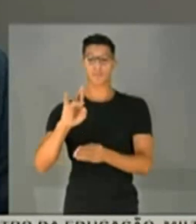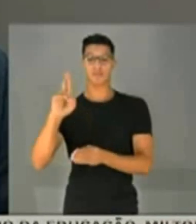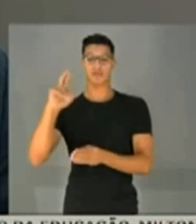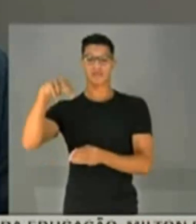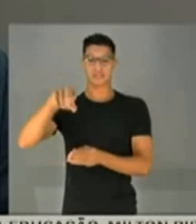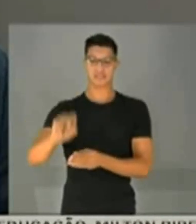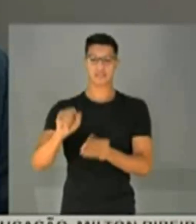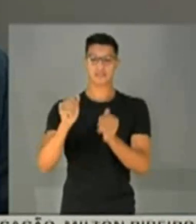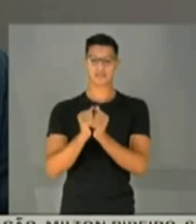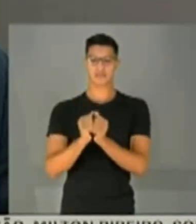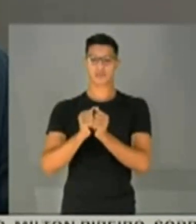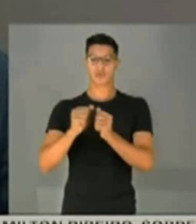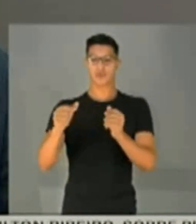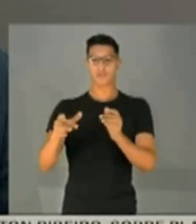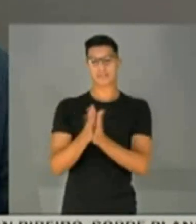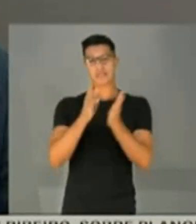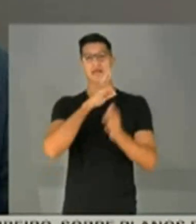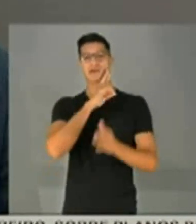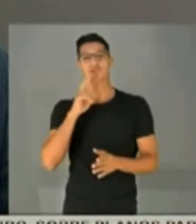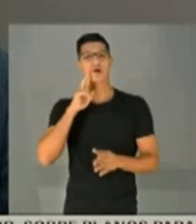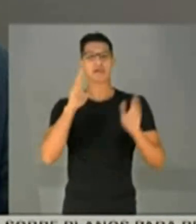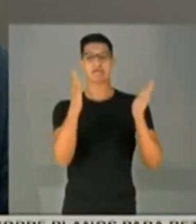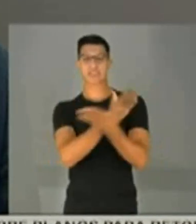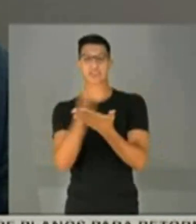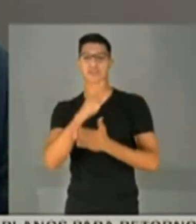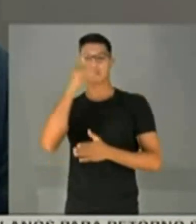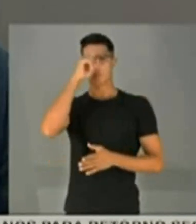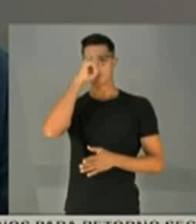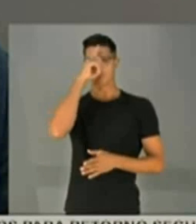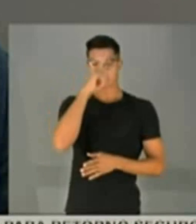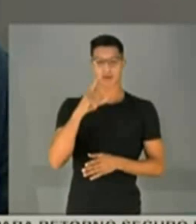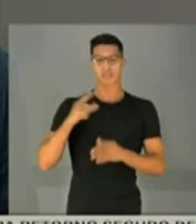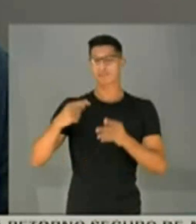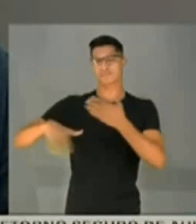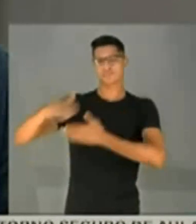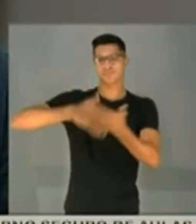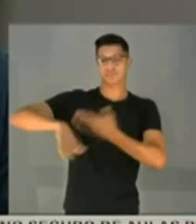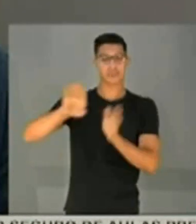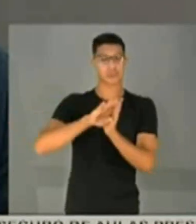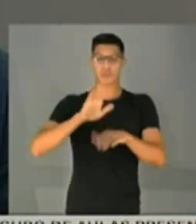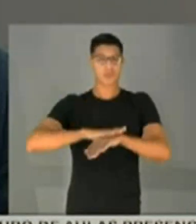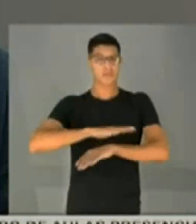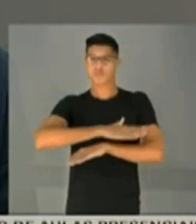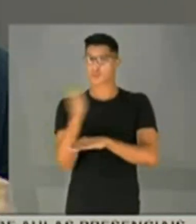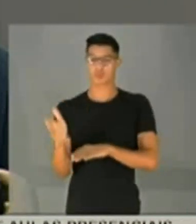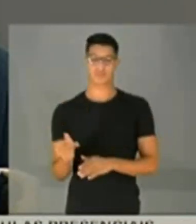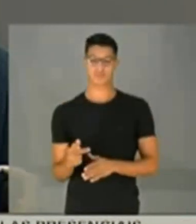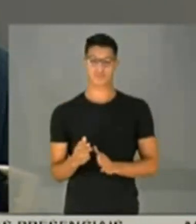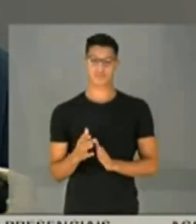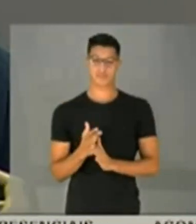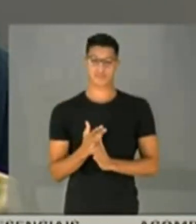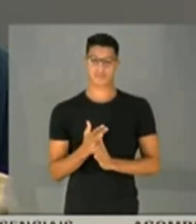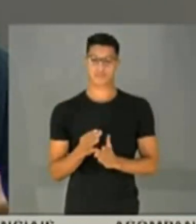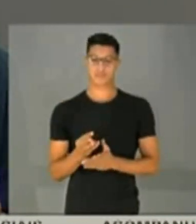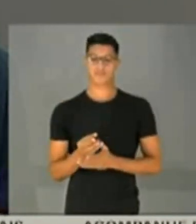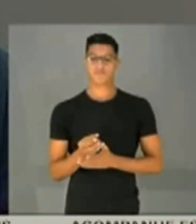disposição da imprensa, e você vai ver aqui no final do vídeo, você vai ver o que foi induzido, esse vírus que foi